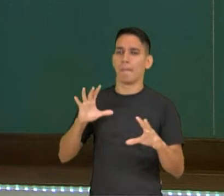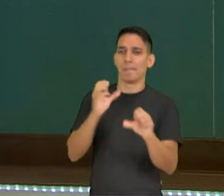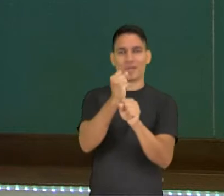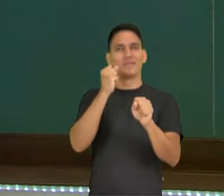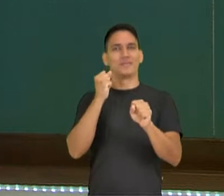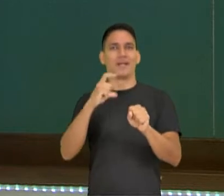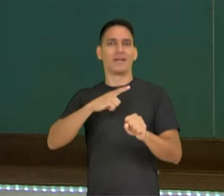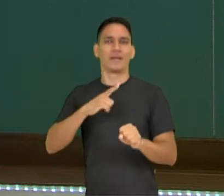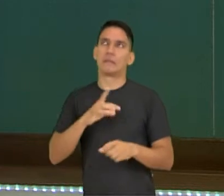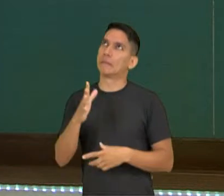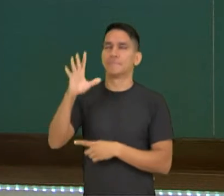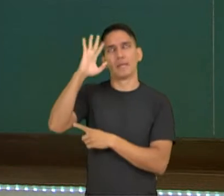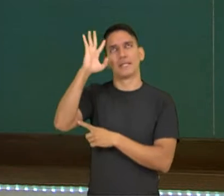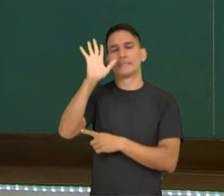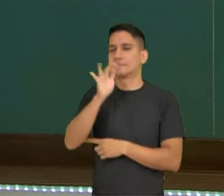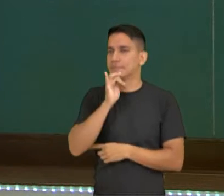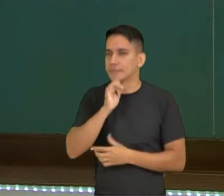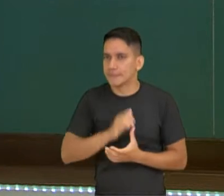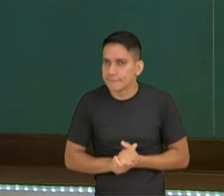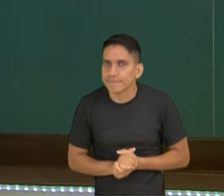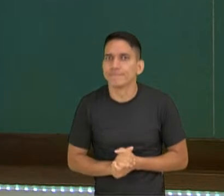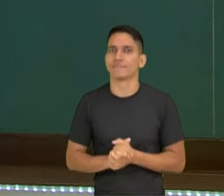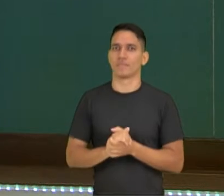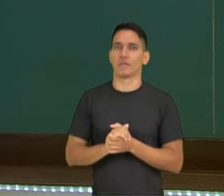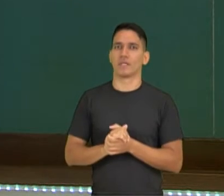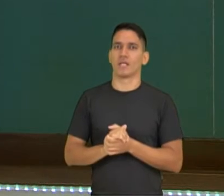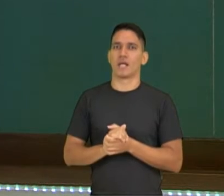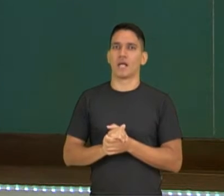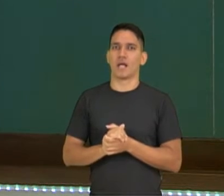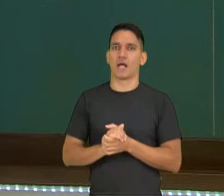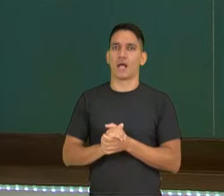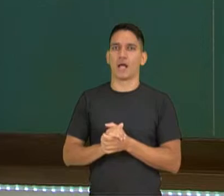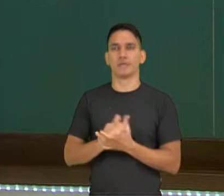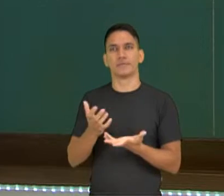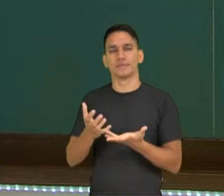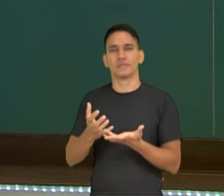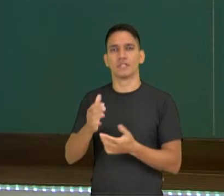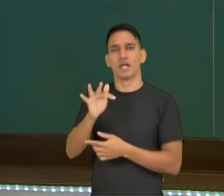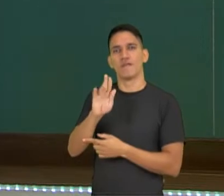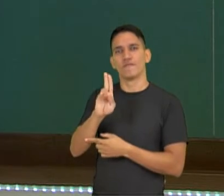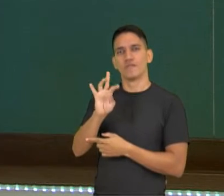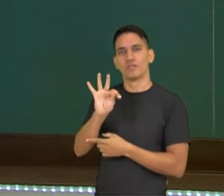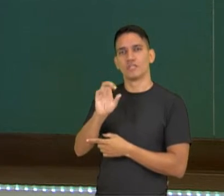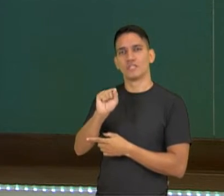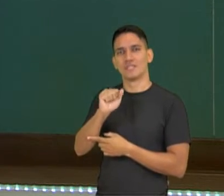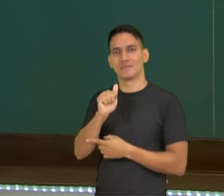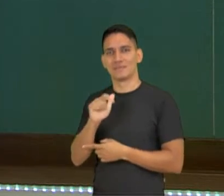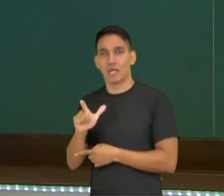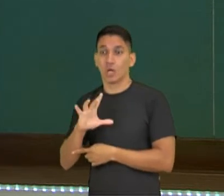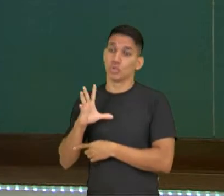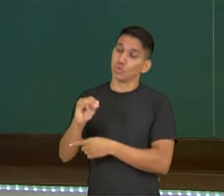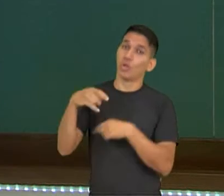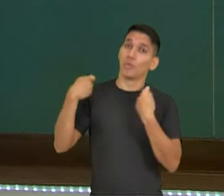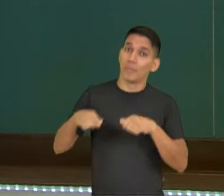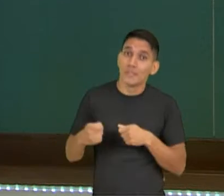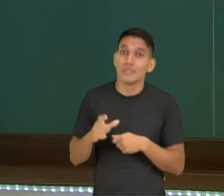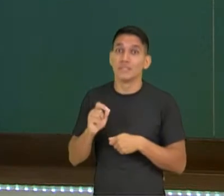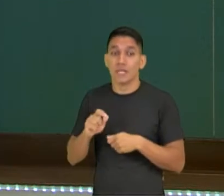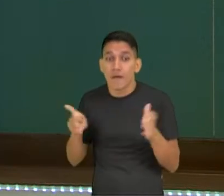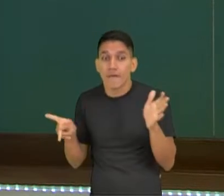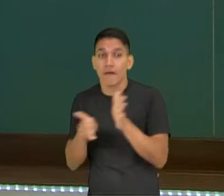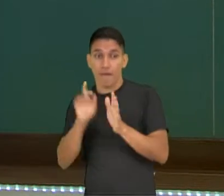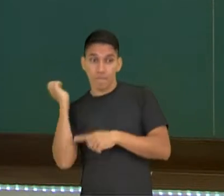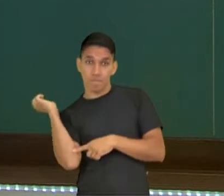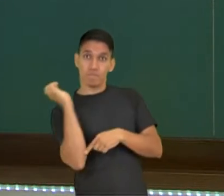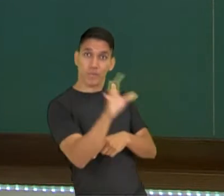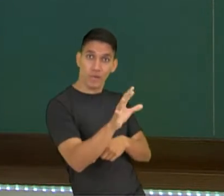por exemplo, vamos imaginar um jogo de um prédio esportivo de futsal. Então, todos eles têm que marcar ponto para a equipe ganhar. Então,